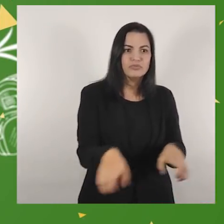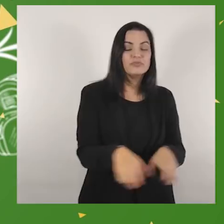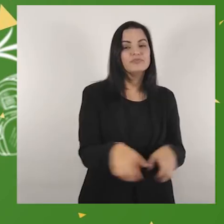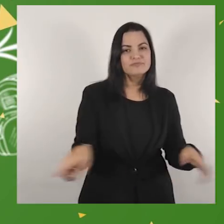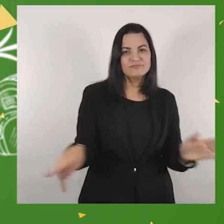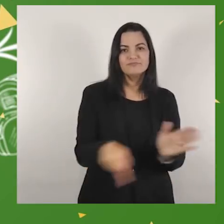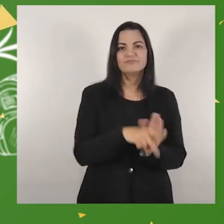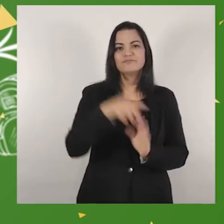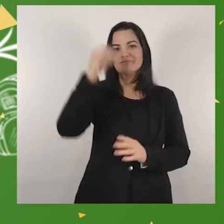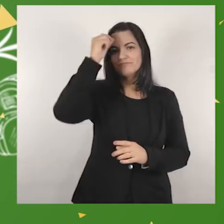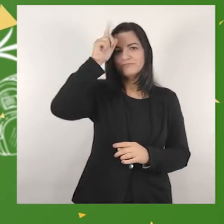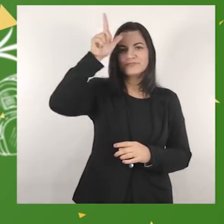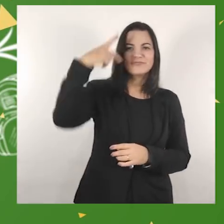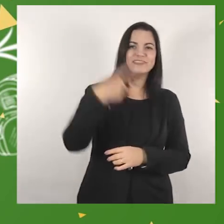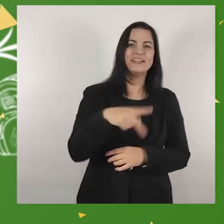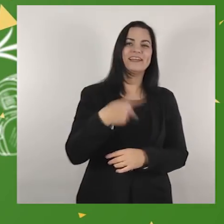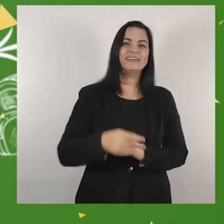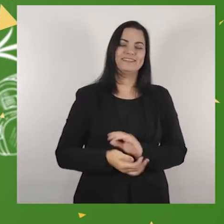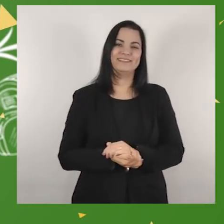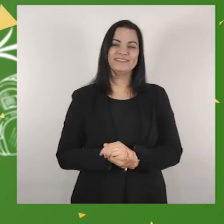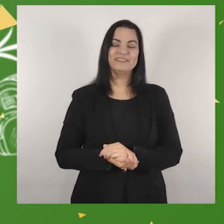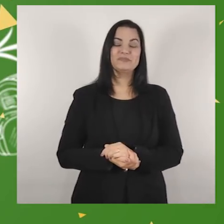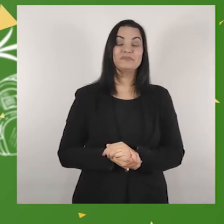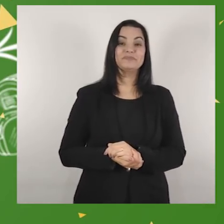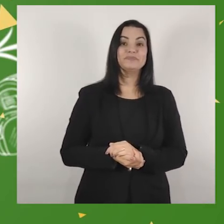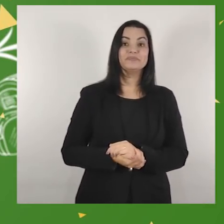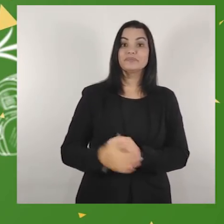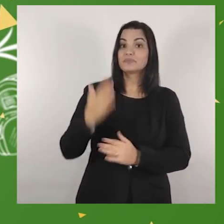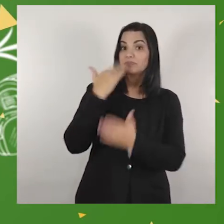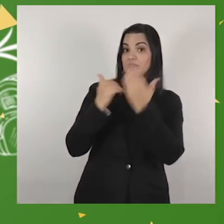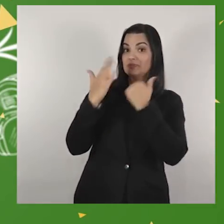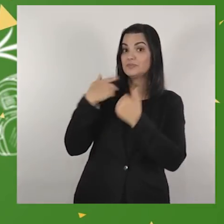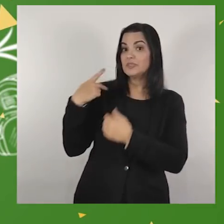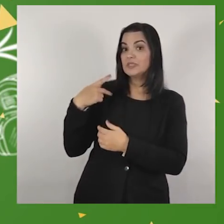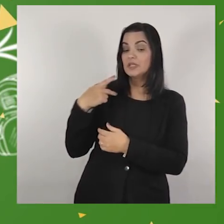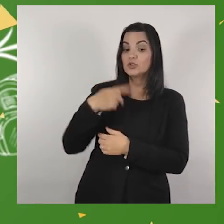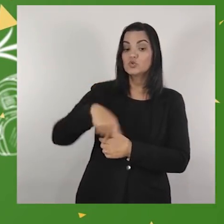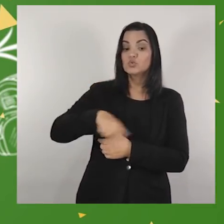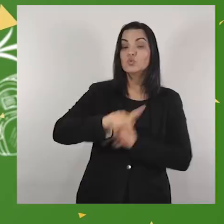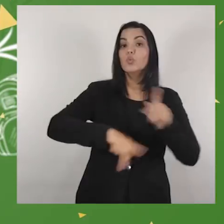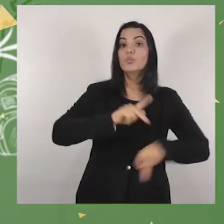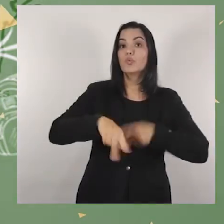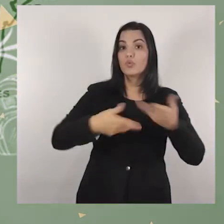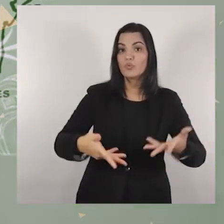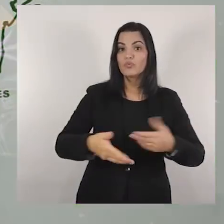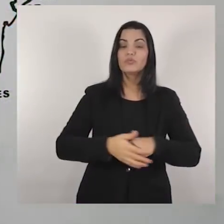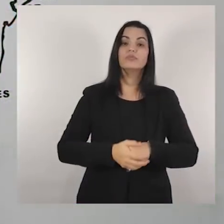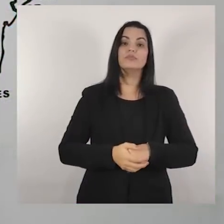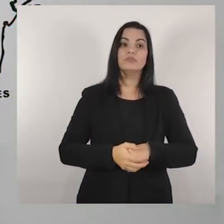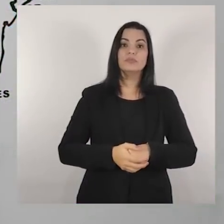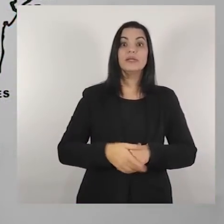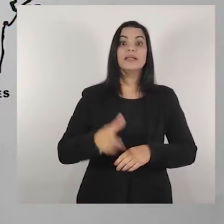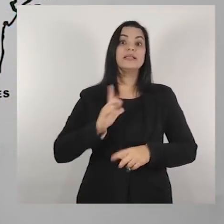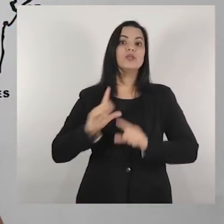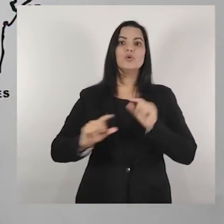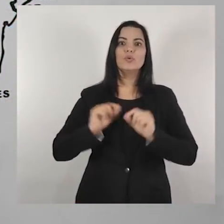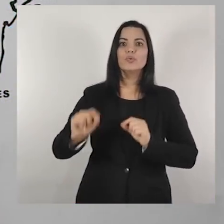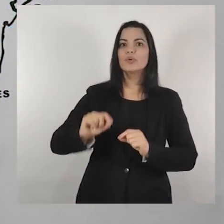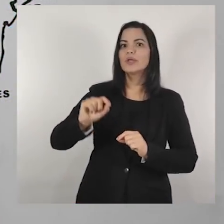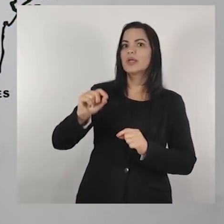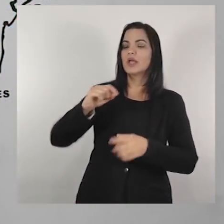isso também faz parte da cultura deles. Na alimentação, como nós vimos em outros